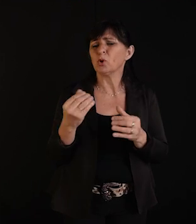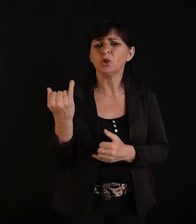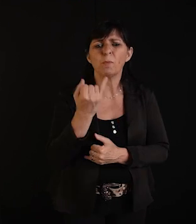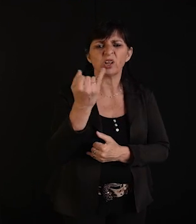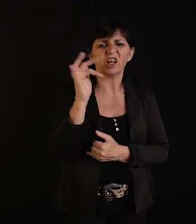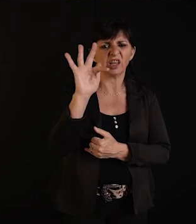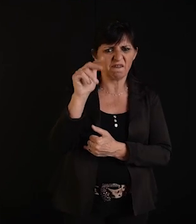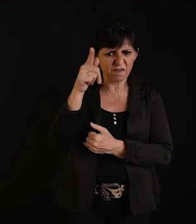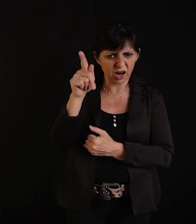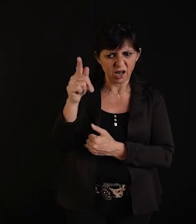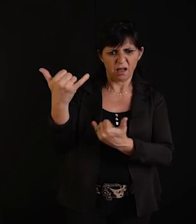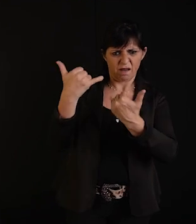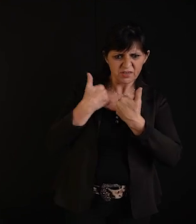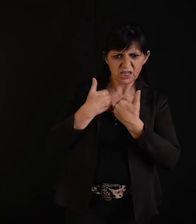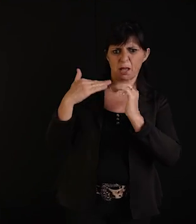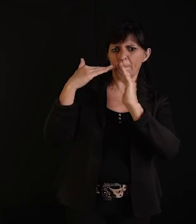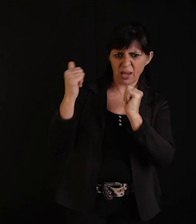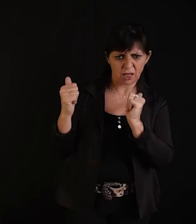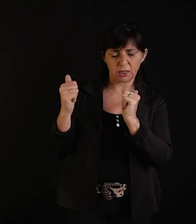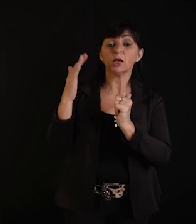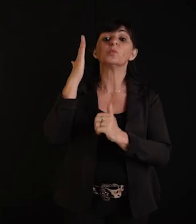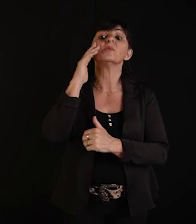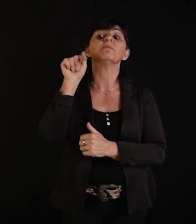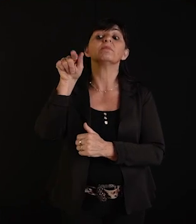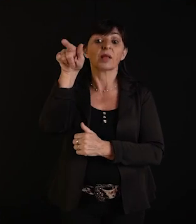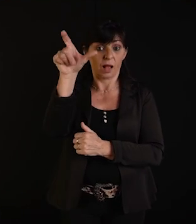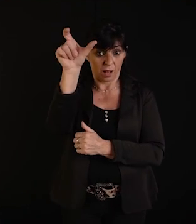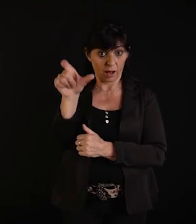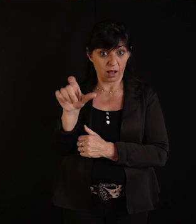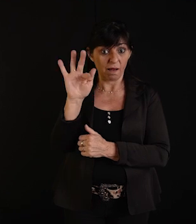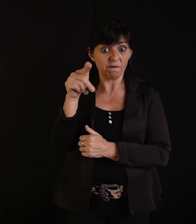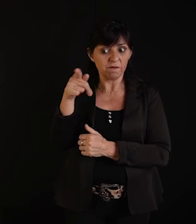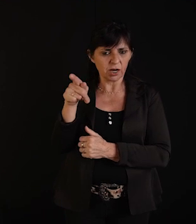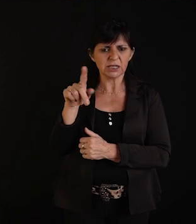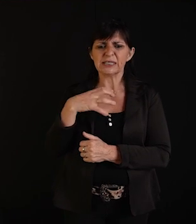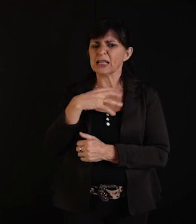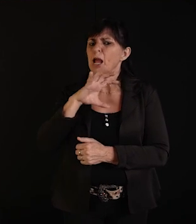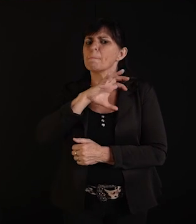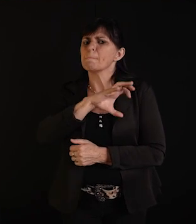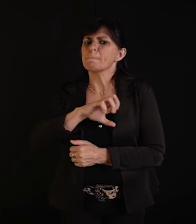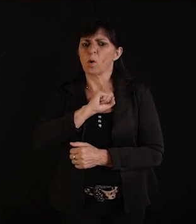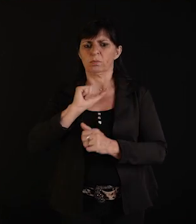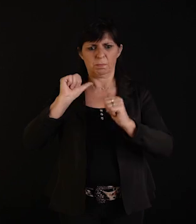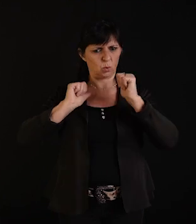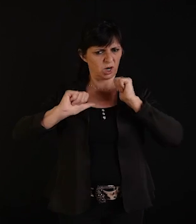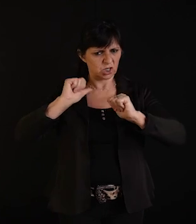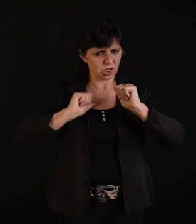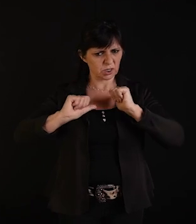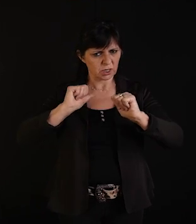que ele quiser pedir, porque eu sei que o que ele sente é muito amor pelo artista. Bom, quero